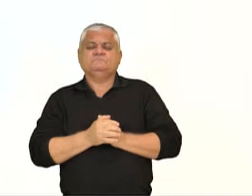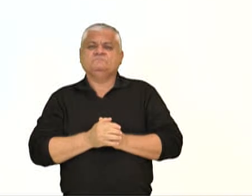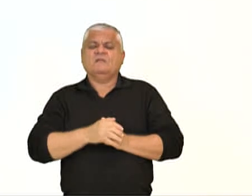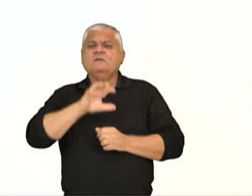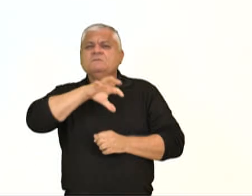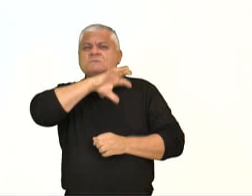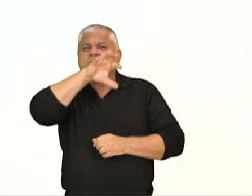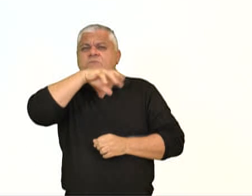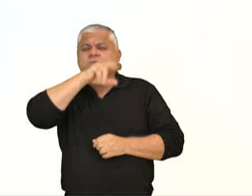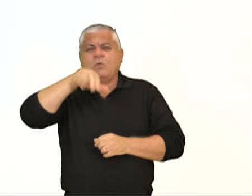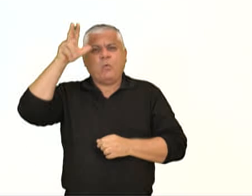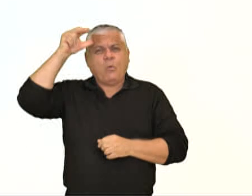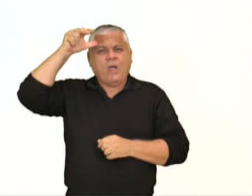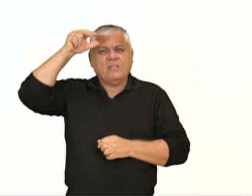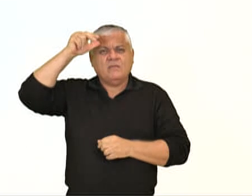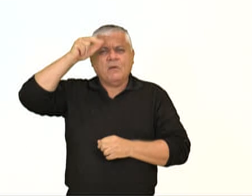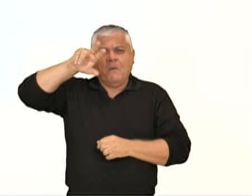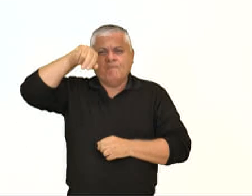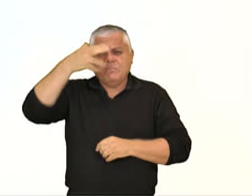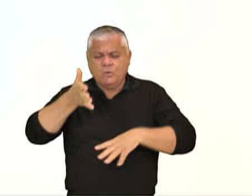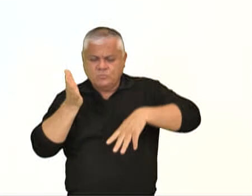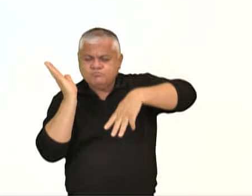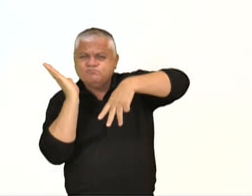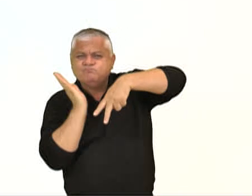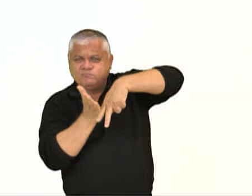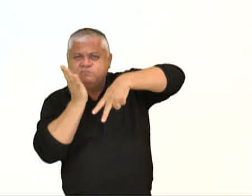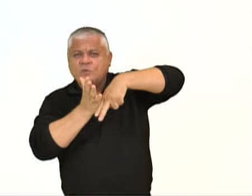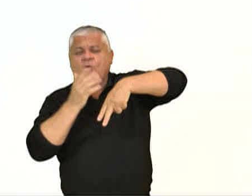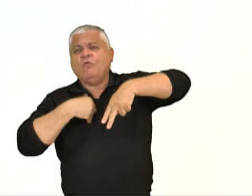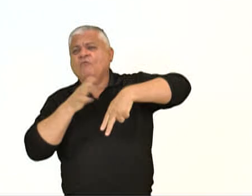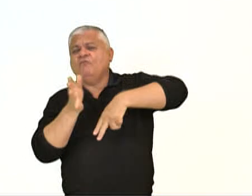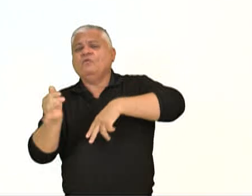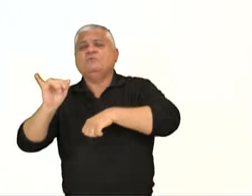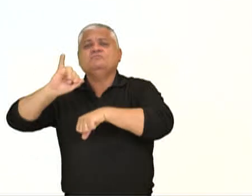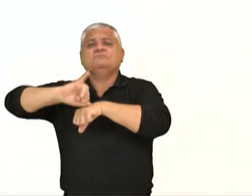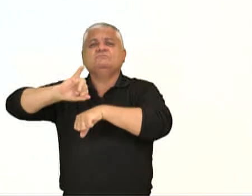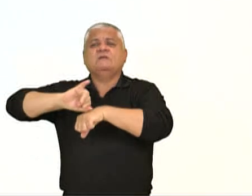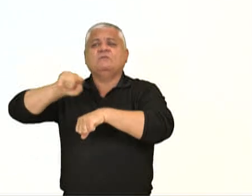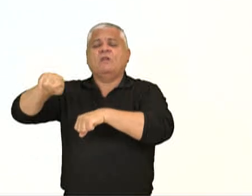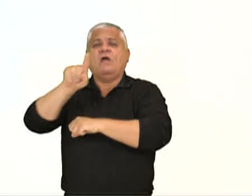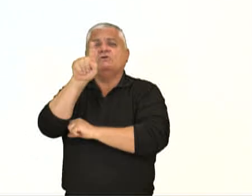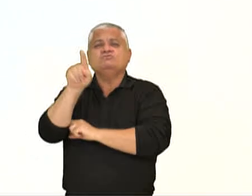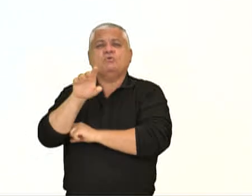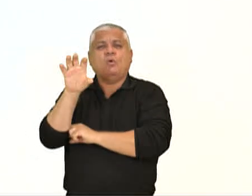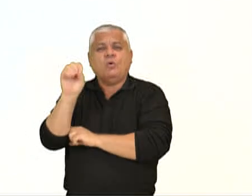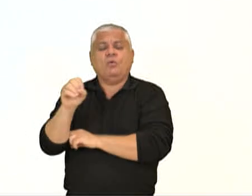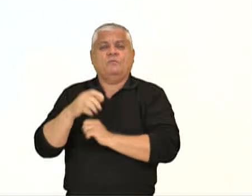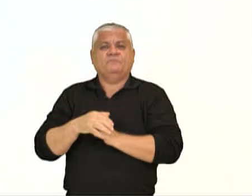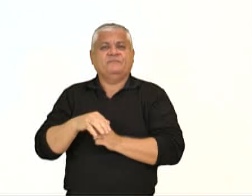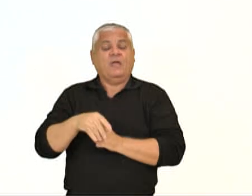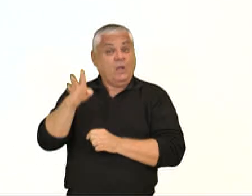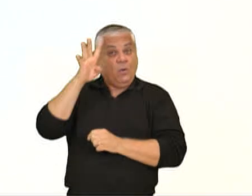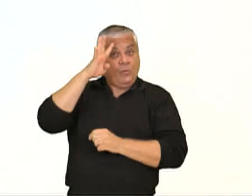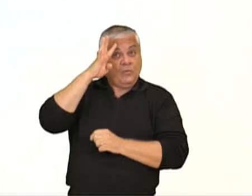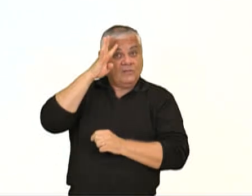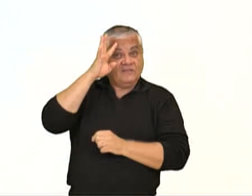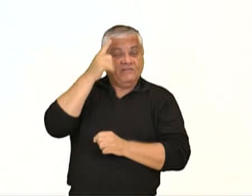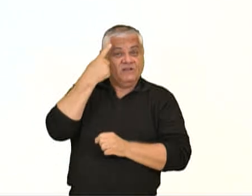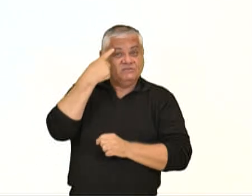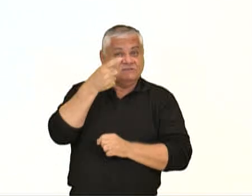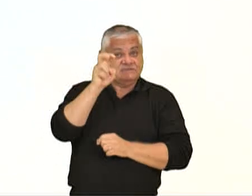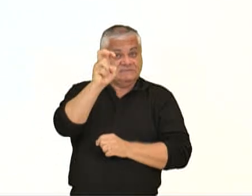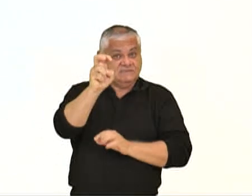levado para o centro de zoonoses. Na noite de quarta-feira, 5, que é este 5 de paredes